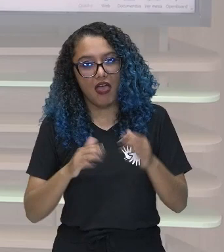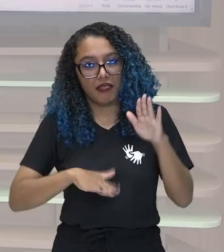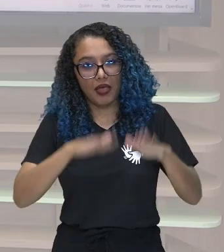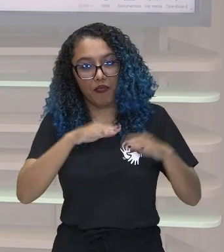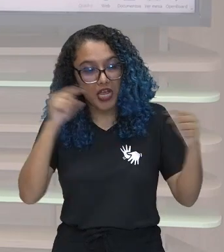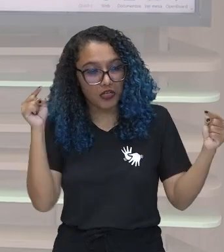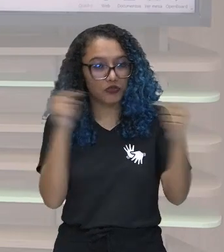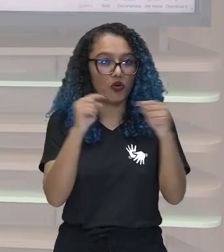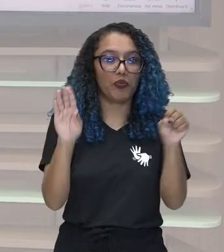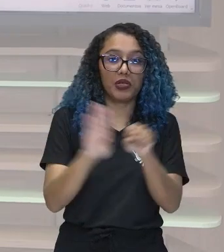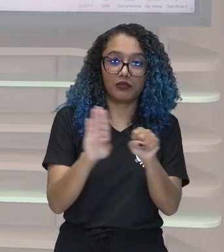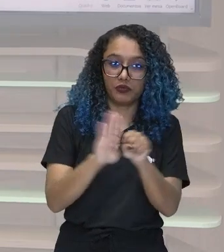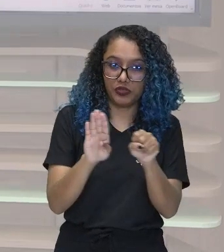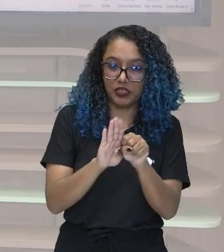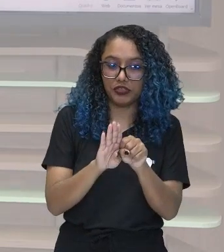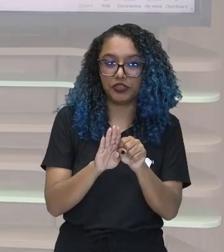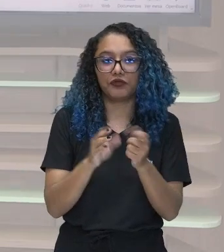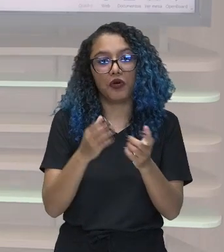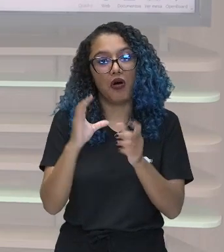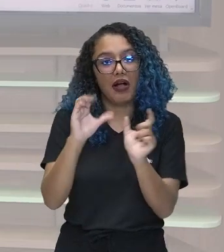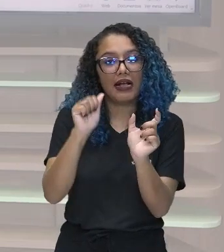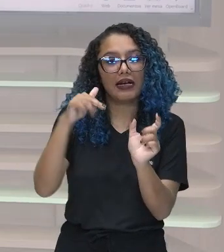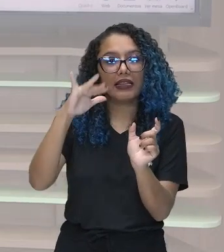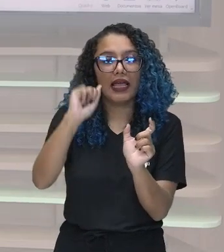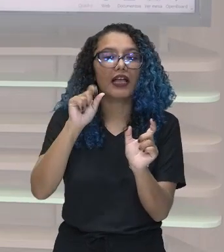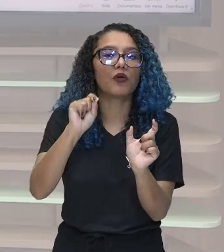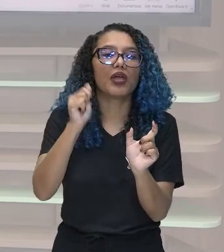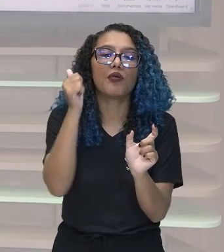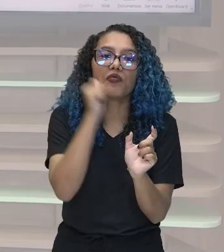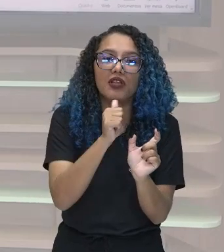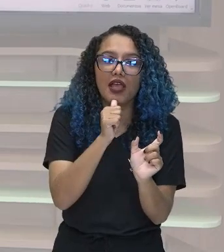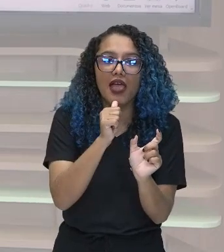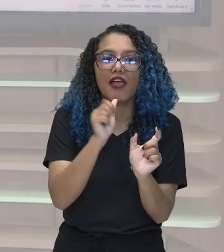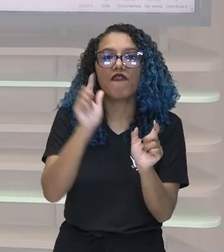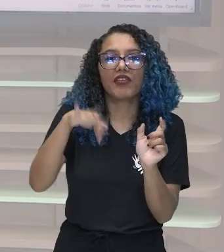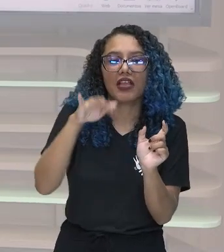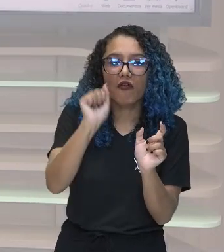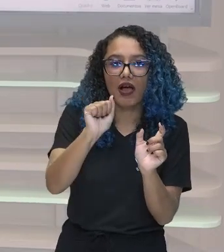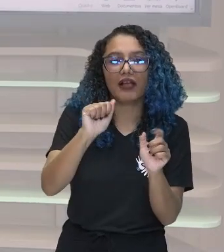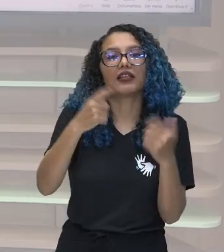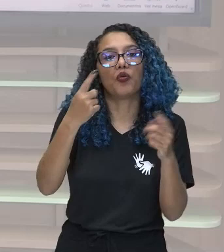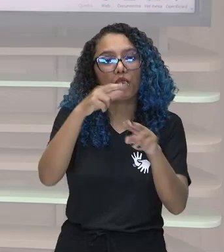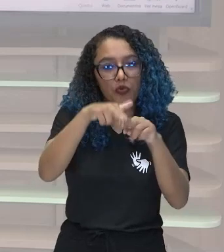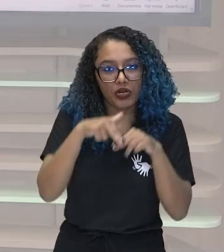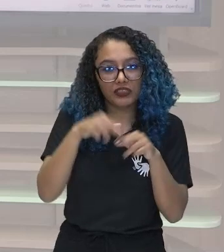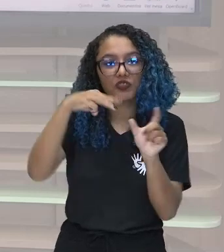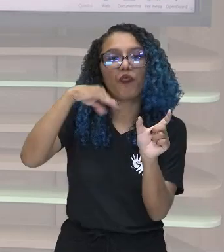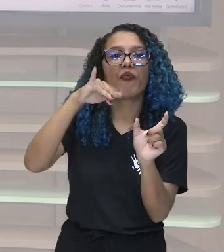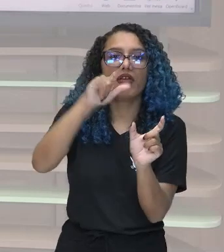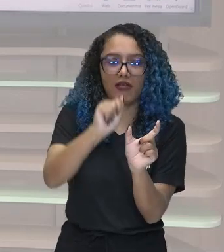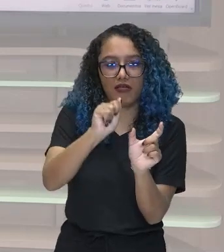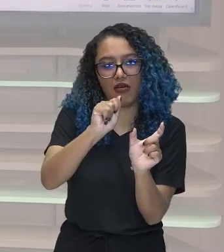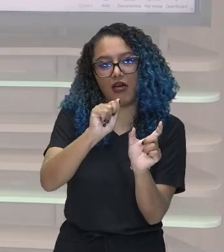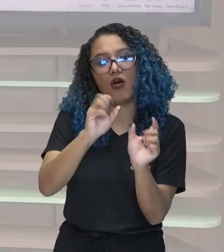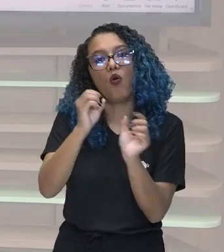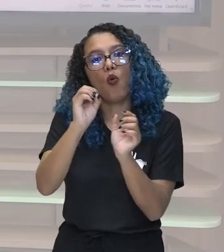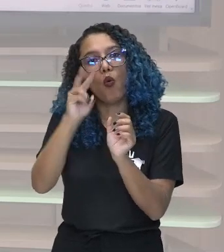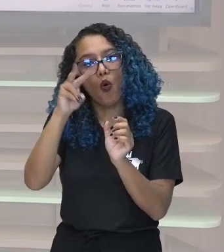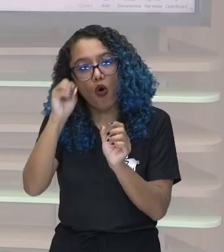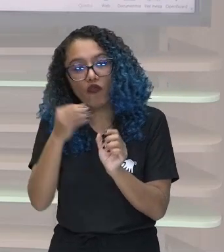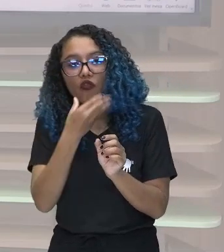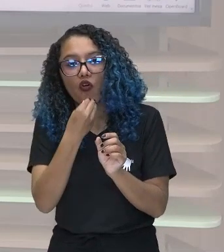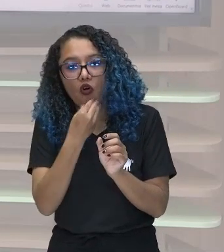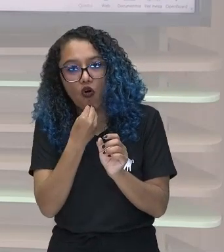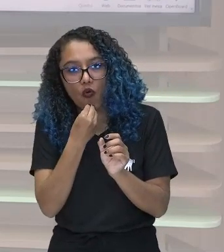substantivo for. Ali no caso, caneca, feminino, a caneca. Então, é meia caneca. Ovo, masculino, o ovo,